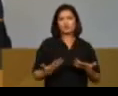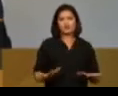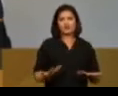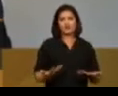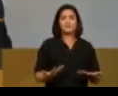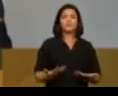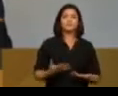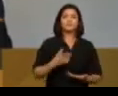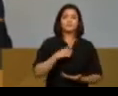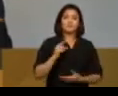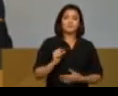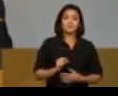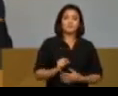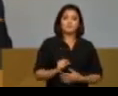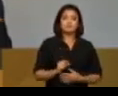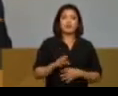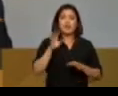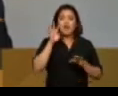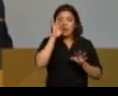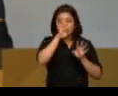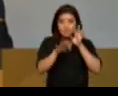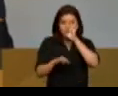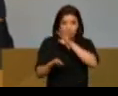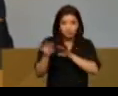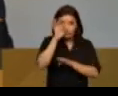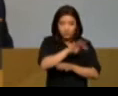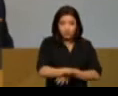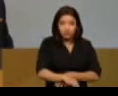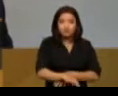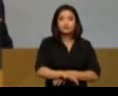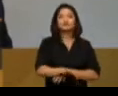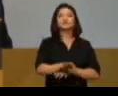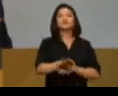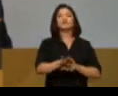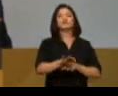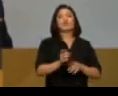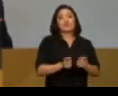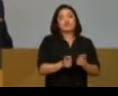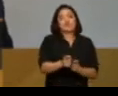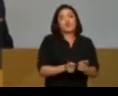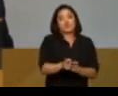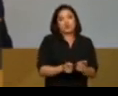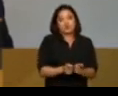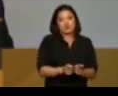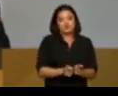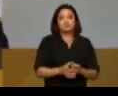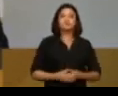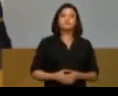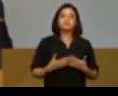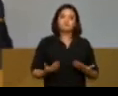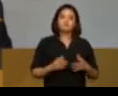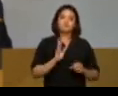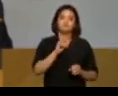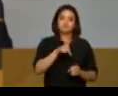Existe o chamado abuso do acionista controlador. No caso da